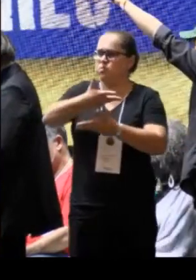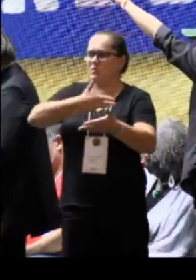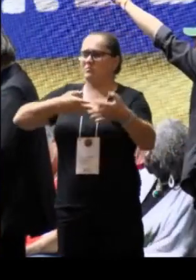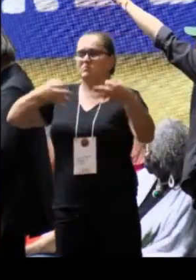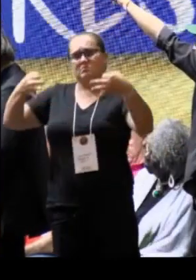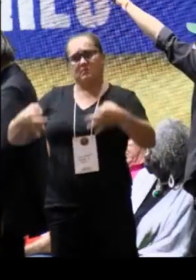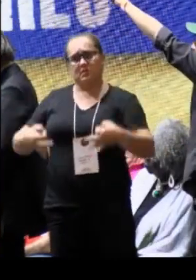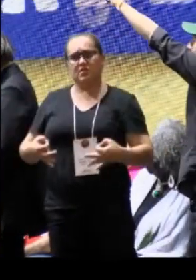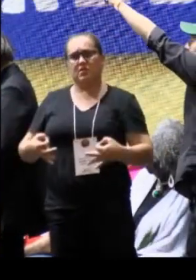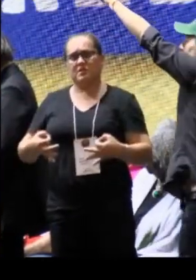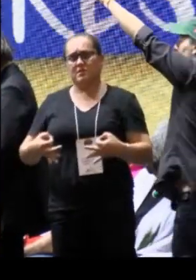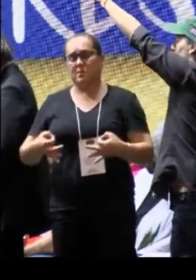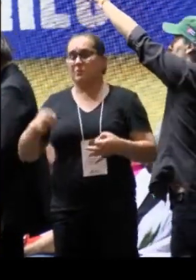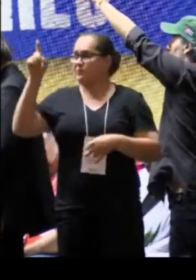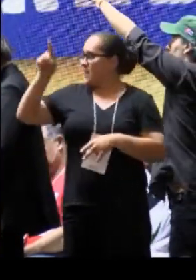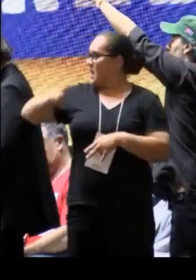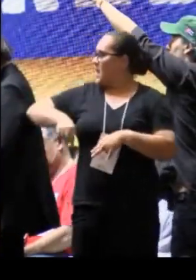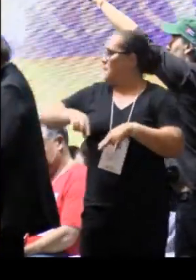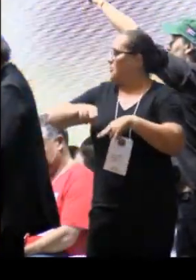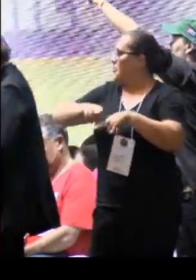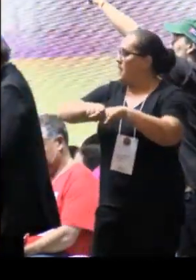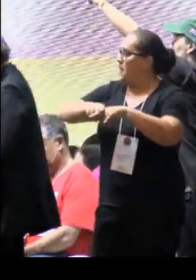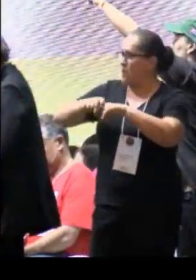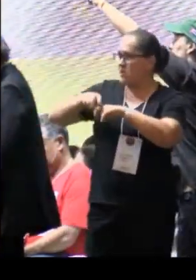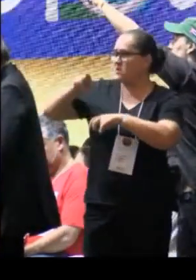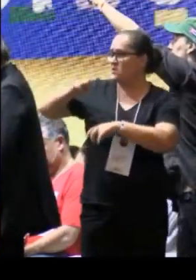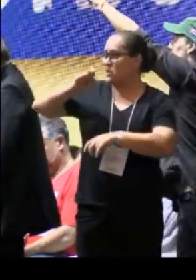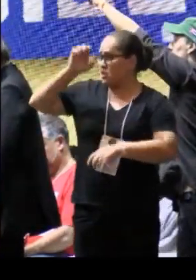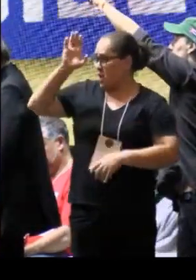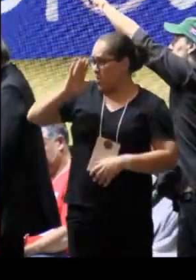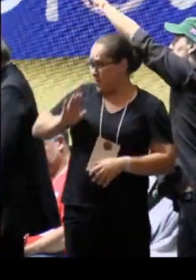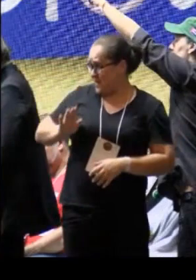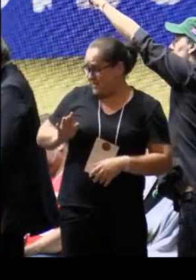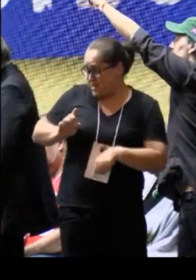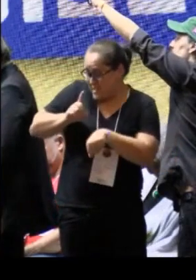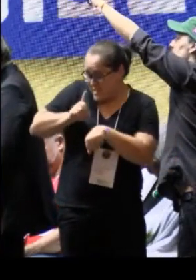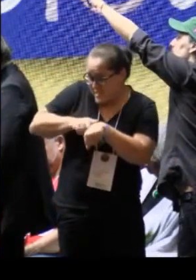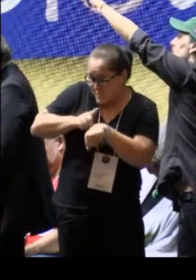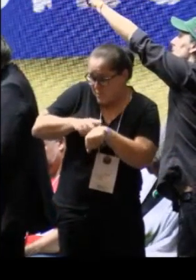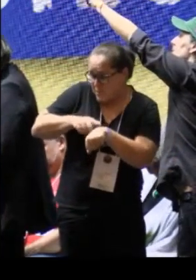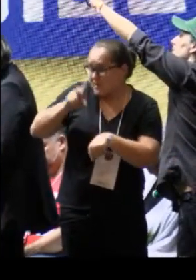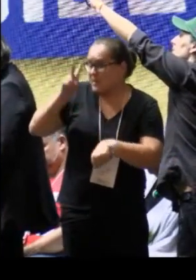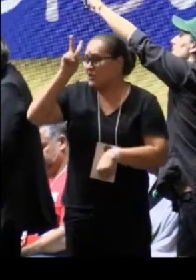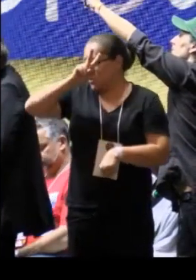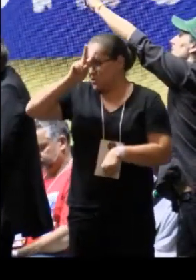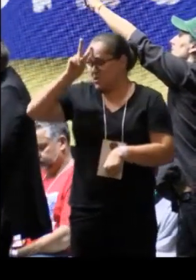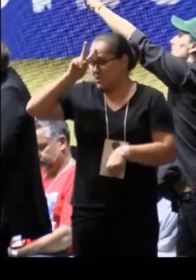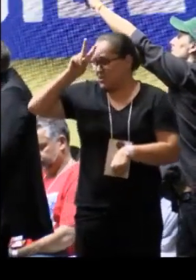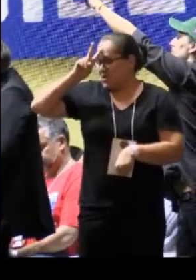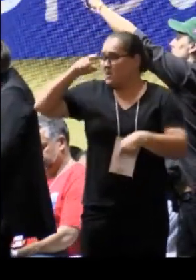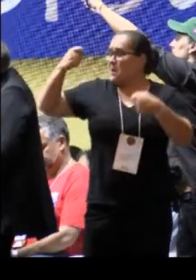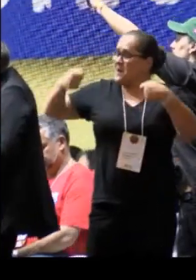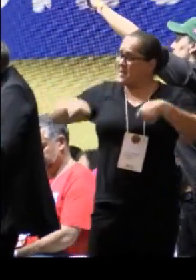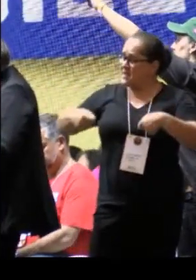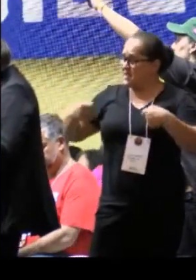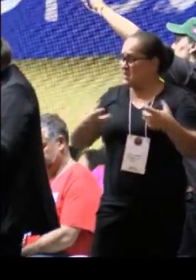justo. E é por isso que o Brasil, nesse momento histórico, precisa tanto do